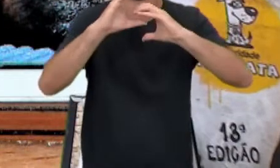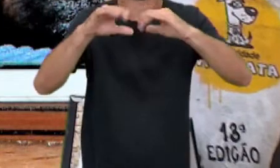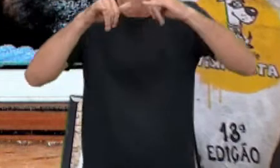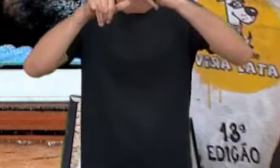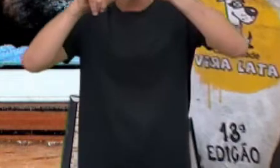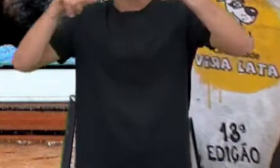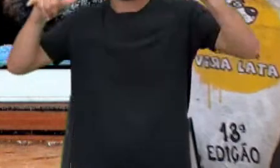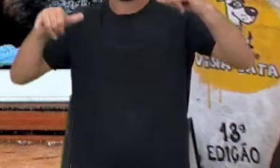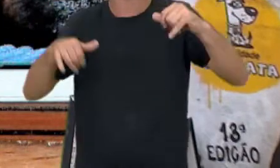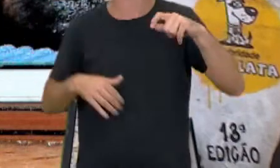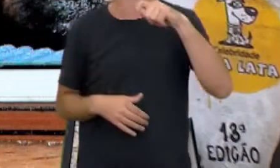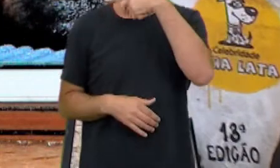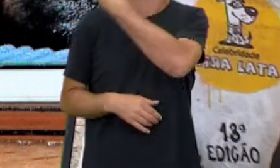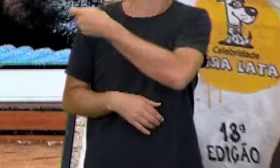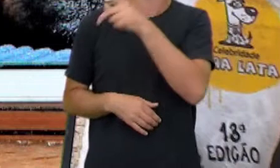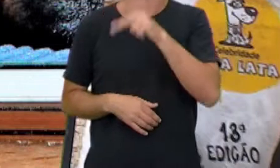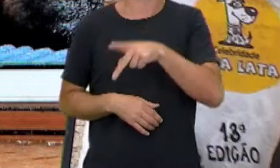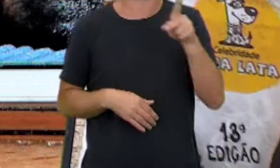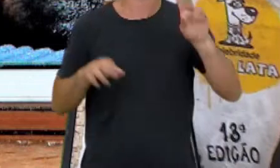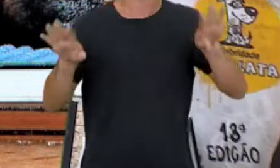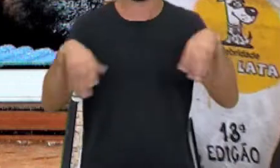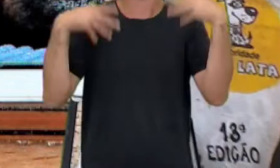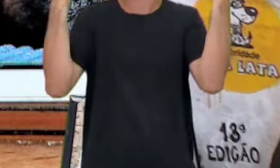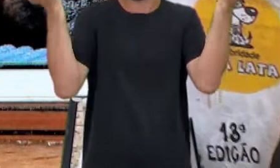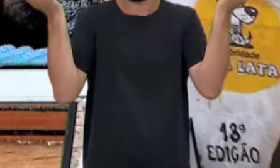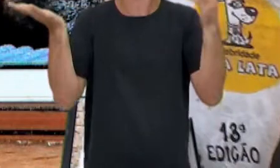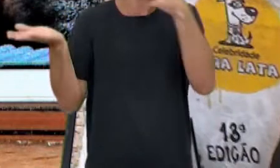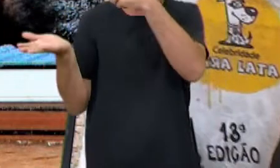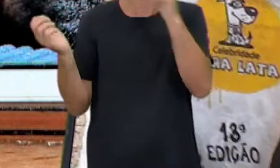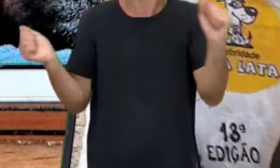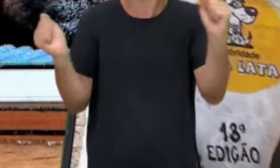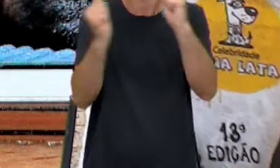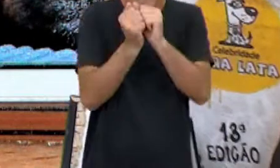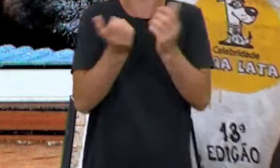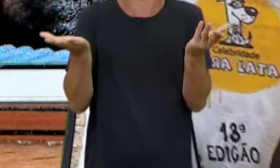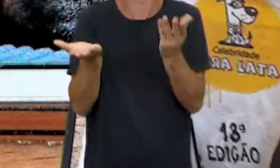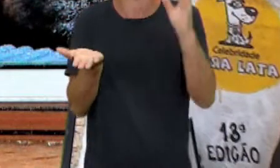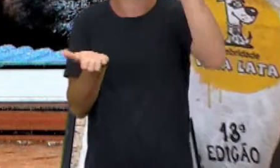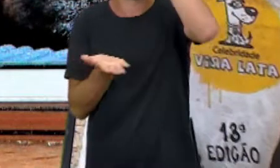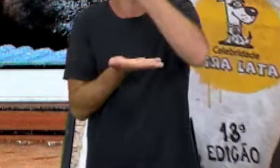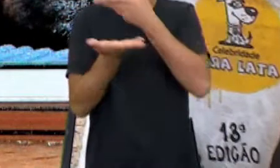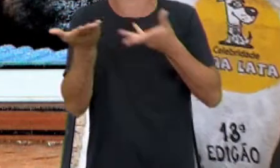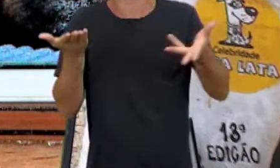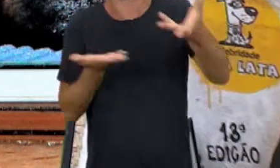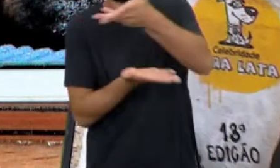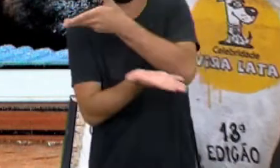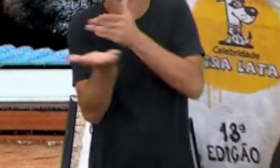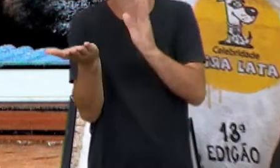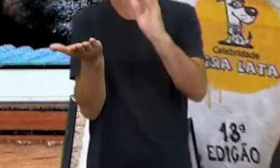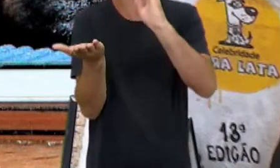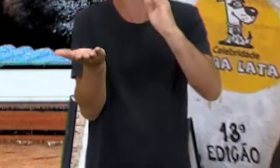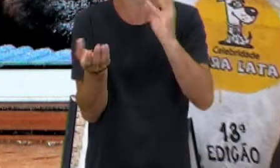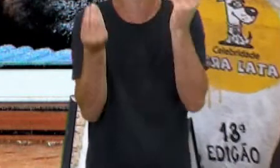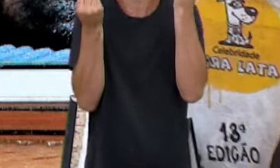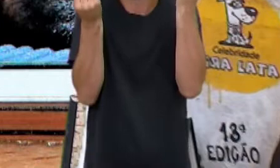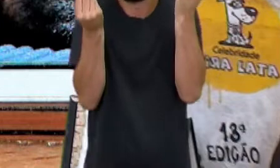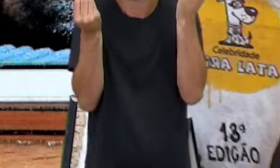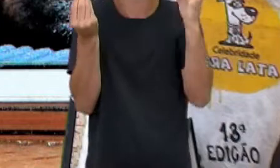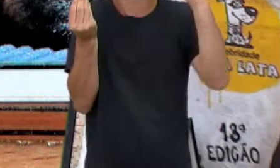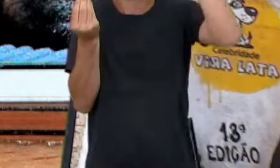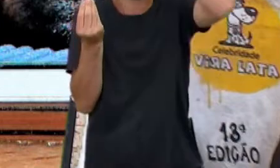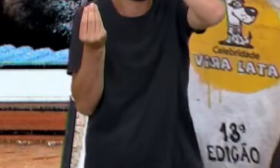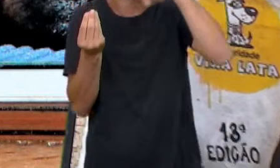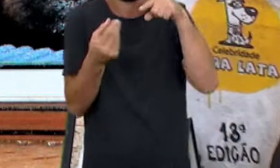professor Jocélio e estarei com vocês em mais um momento de troca, aprendendo um pouquinho mais sobre essas ações publicitárias, como a gente pode explorar